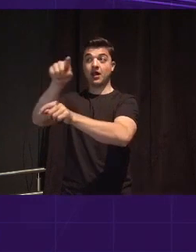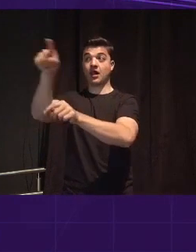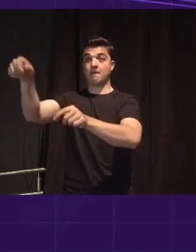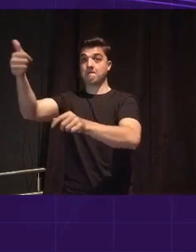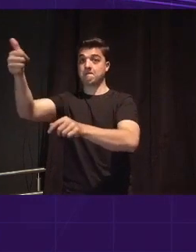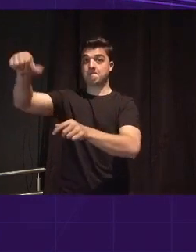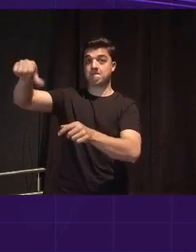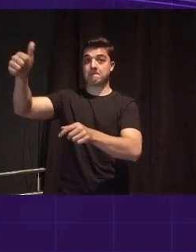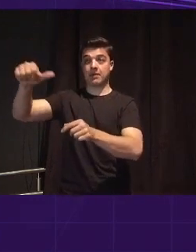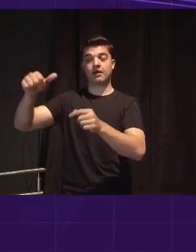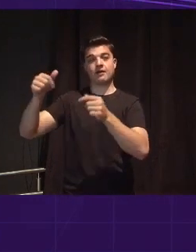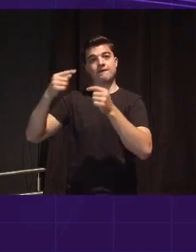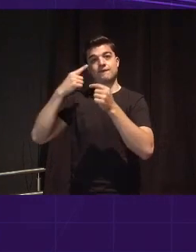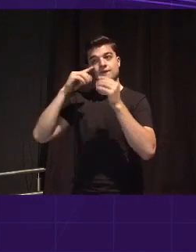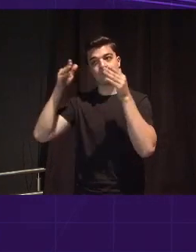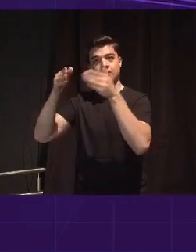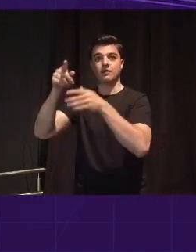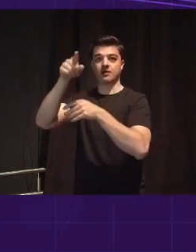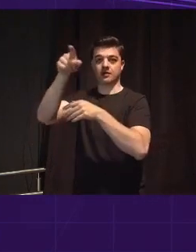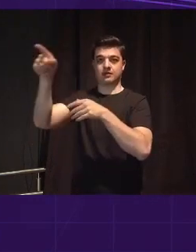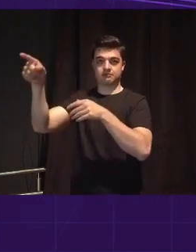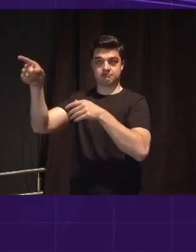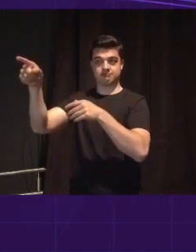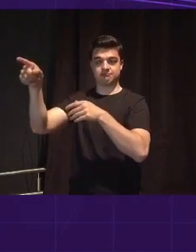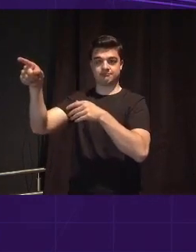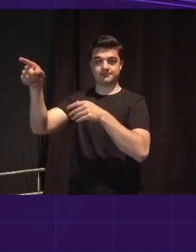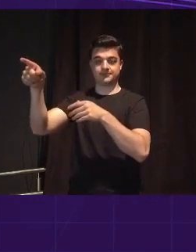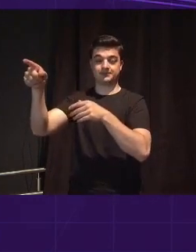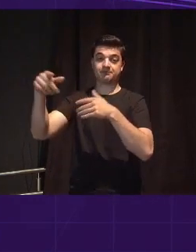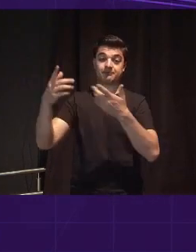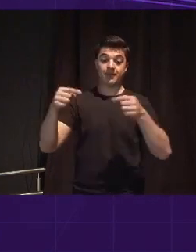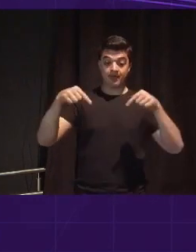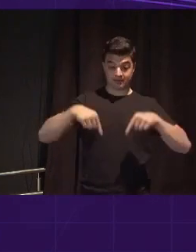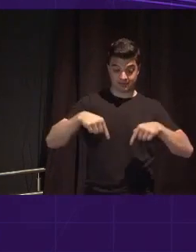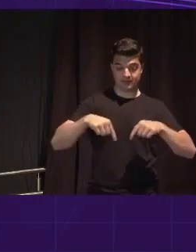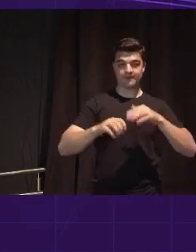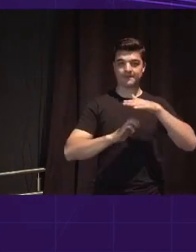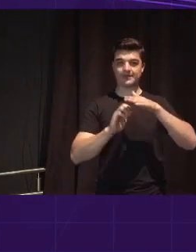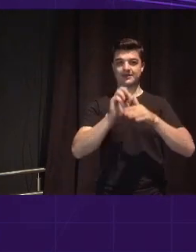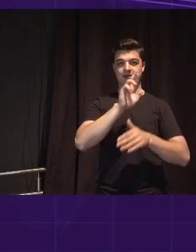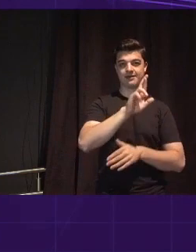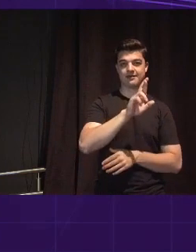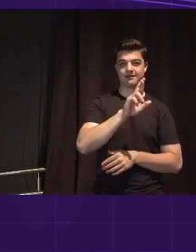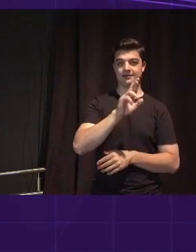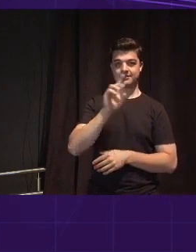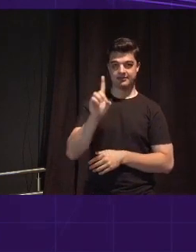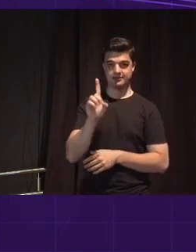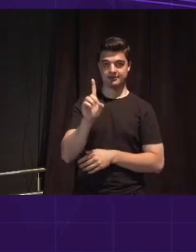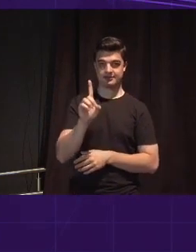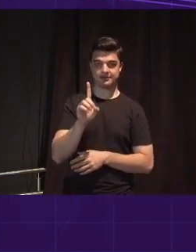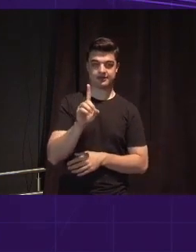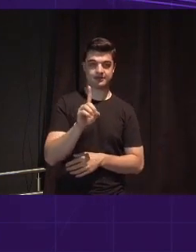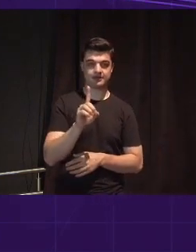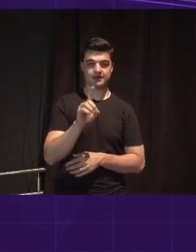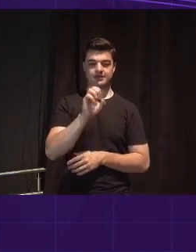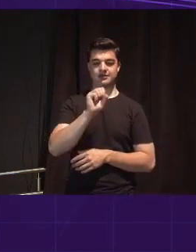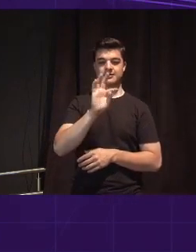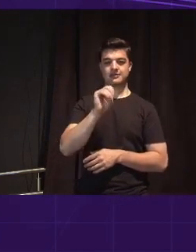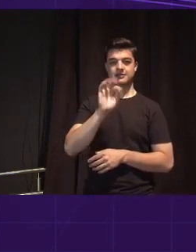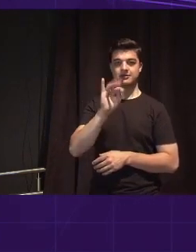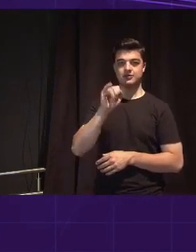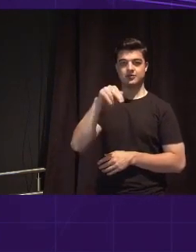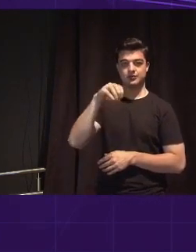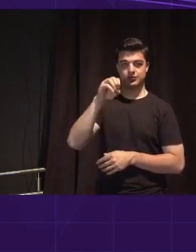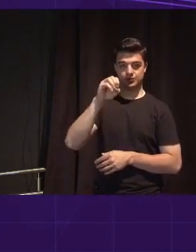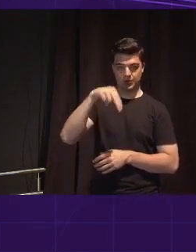da RD, a gente entende que a agilidade é uma prática de todo mundo. Então, nós somos em poucos agileiros, né? E a